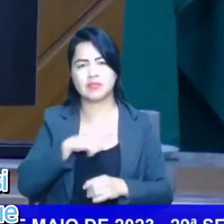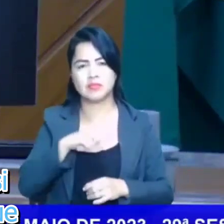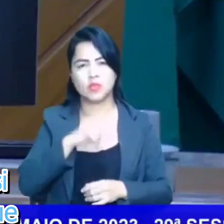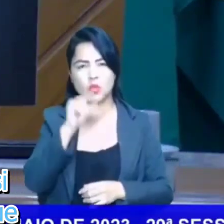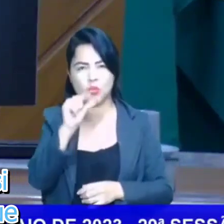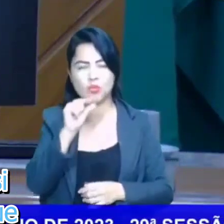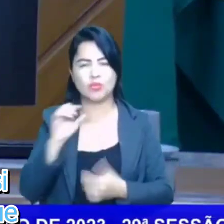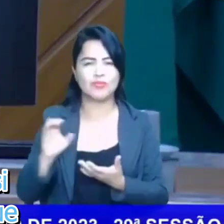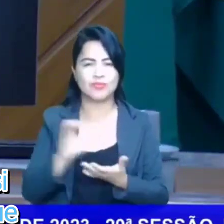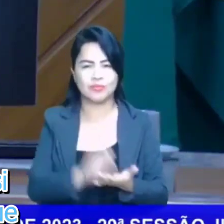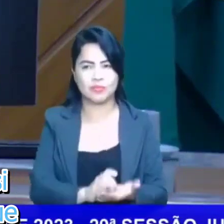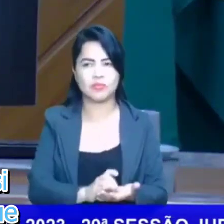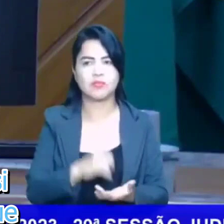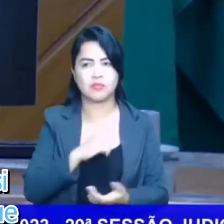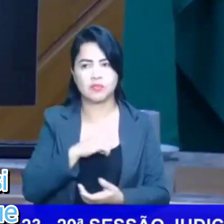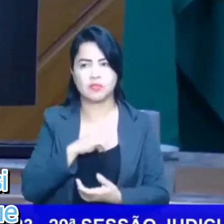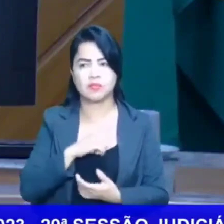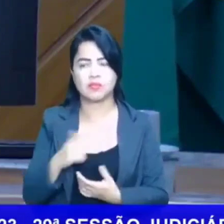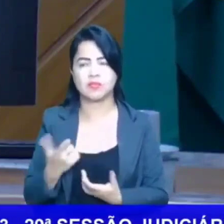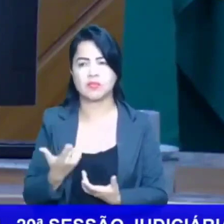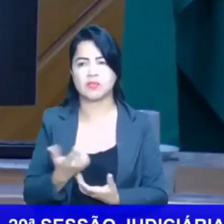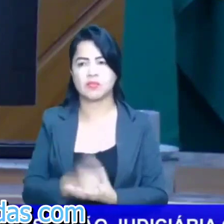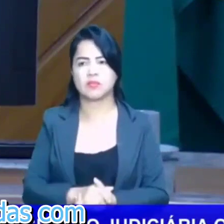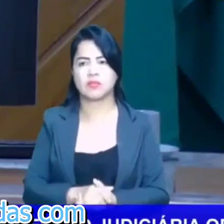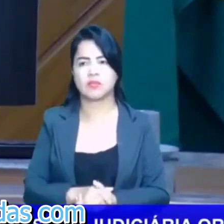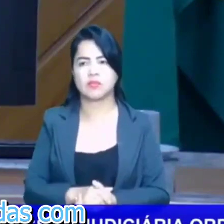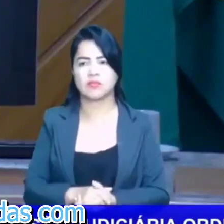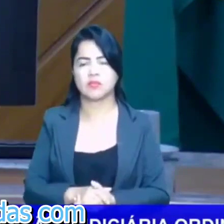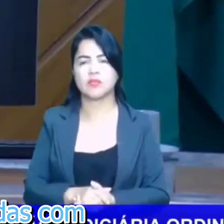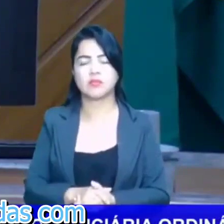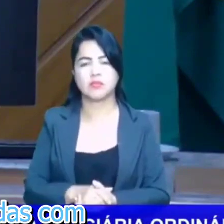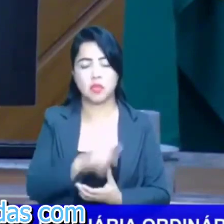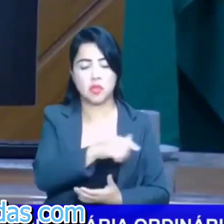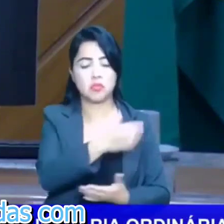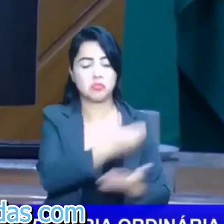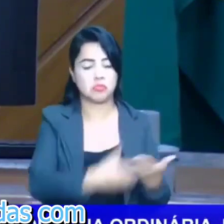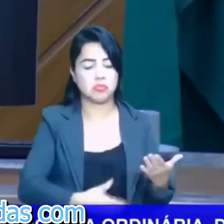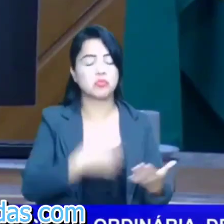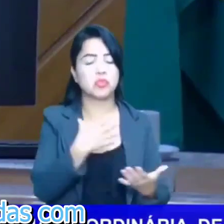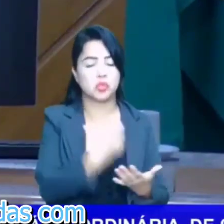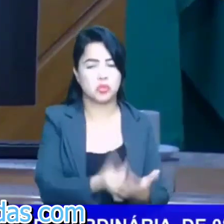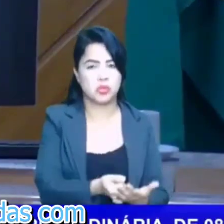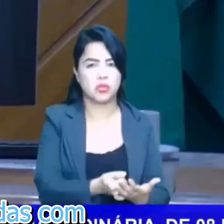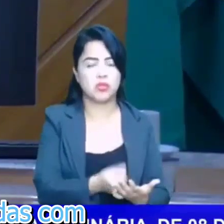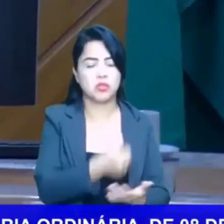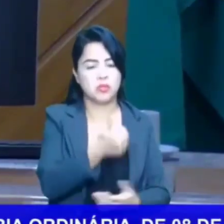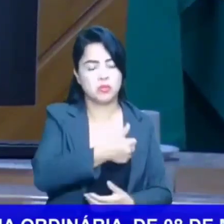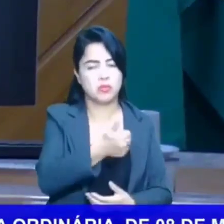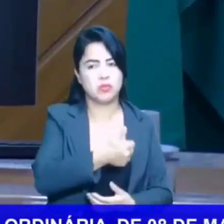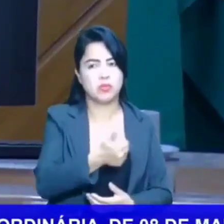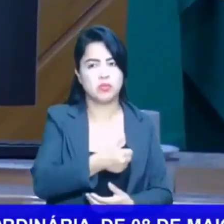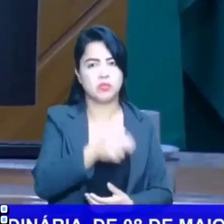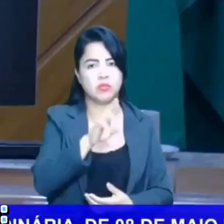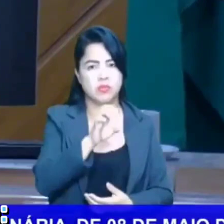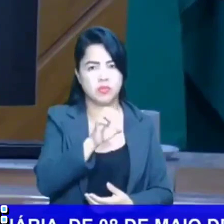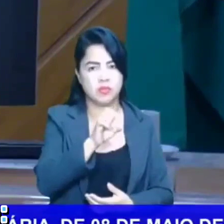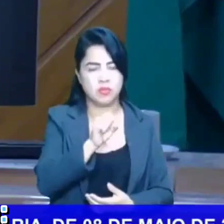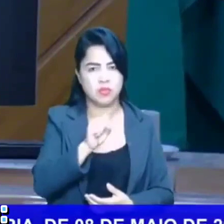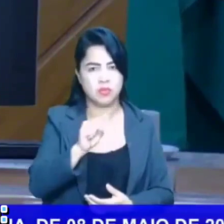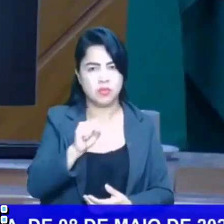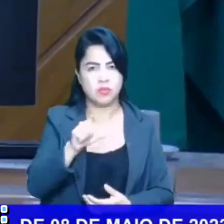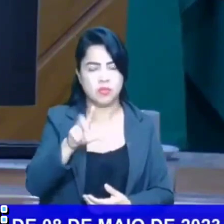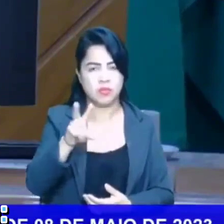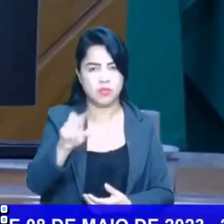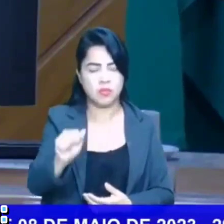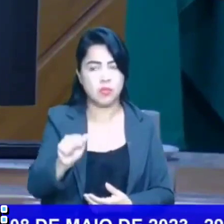poucos recursos, permitem que as contas sejam aprovadas, no primeiro caso, aprovadas com ressalvas no